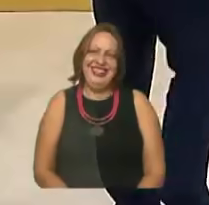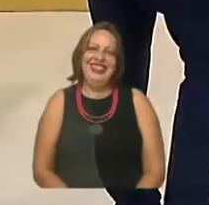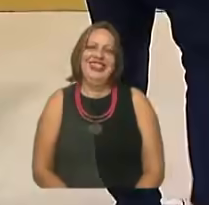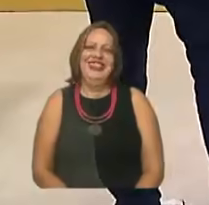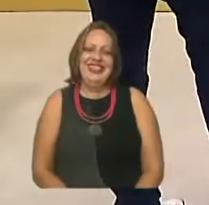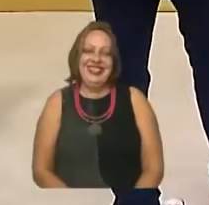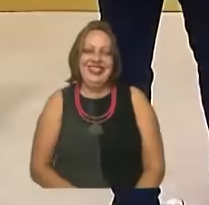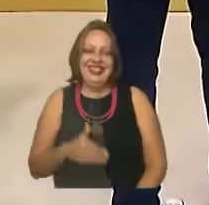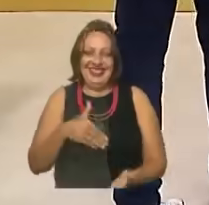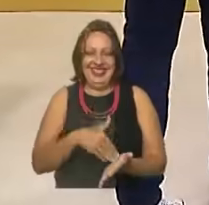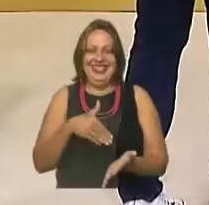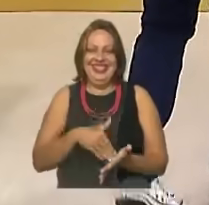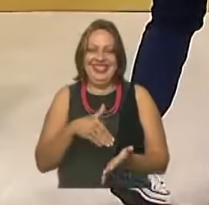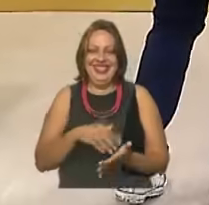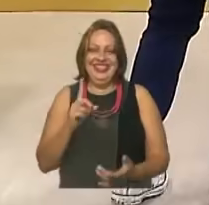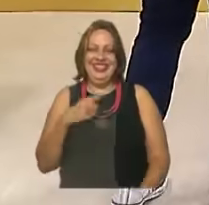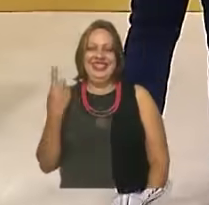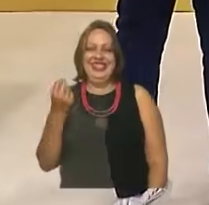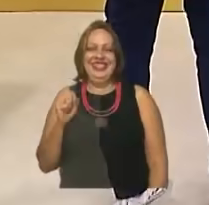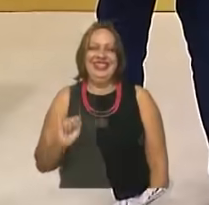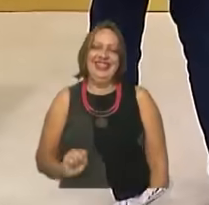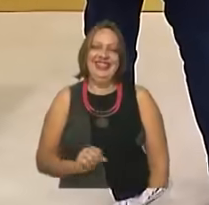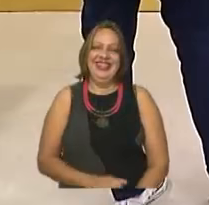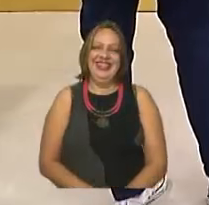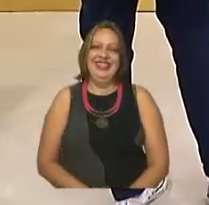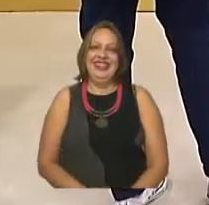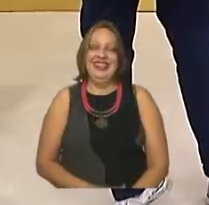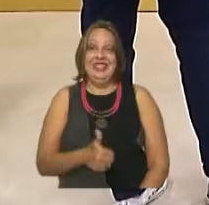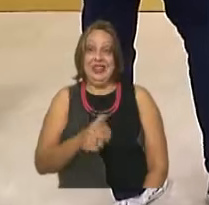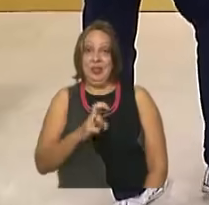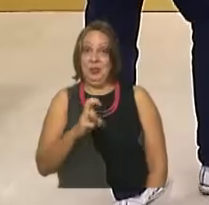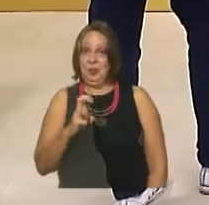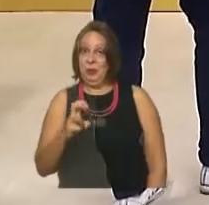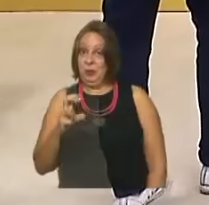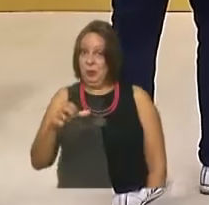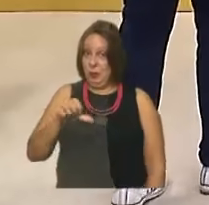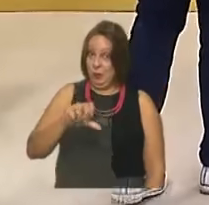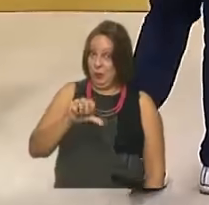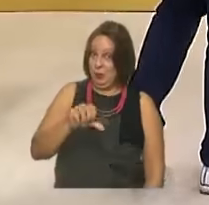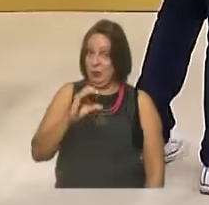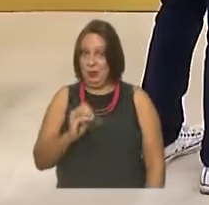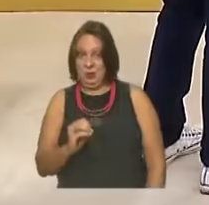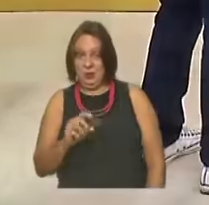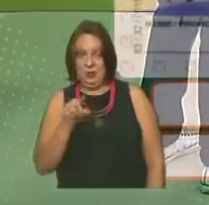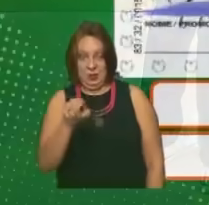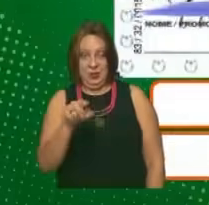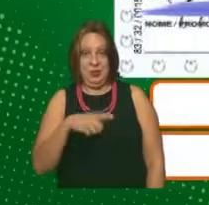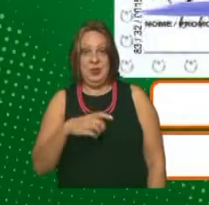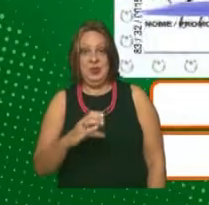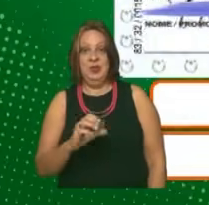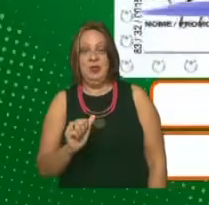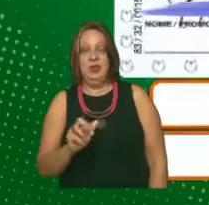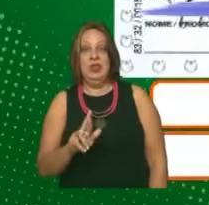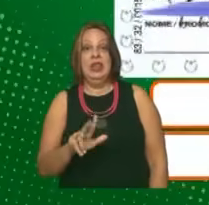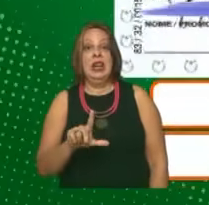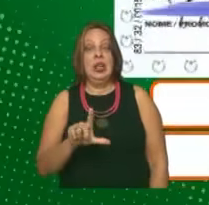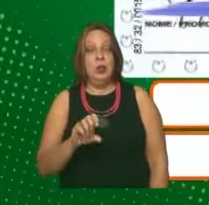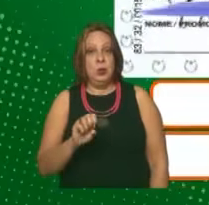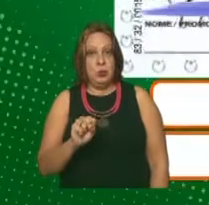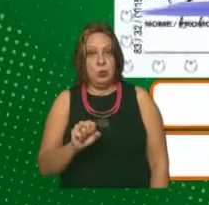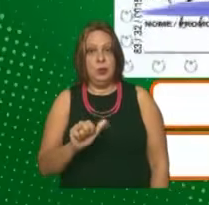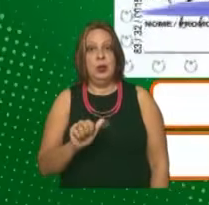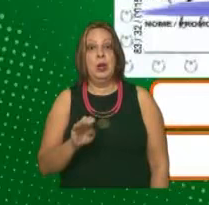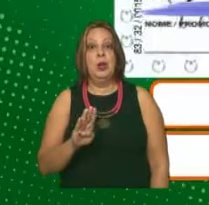contemplados, vamos ao último no Gira Sergipe. São 50 no total, 155990. É você, Carlos Alberto Silva, do